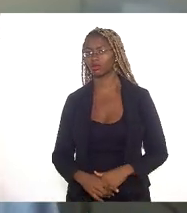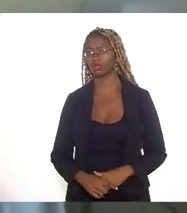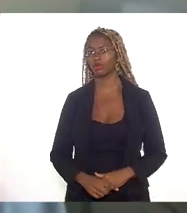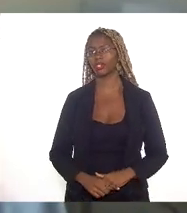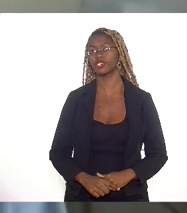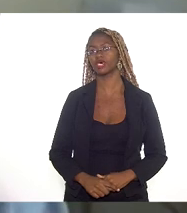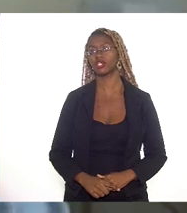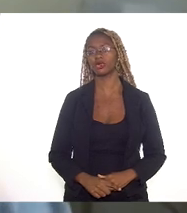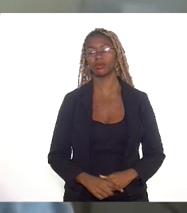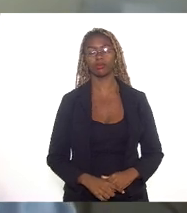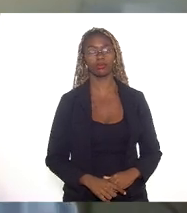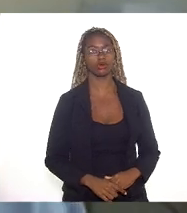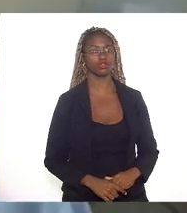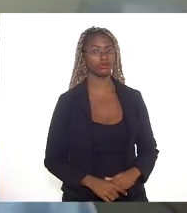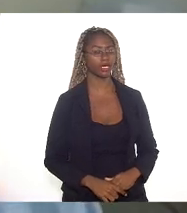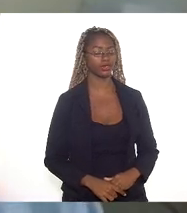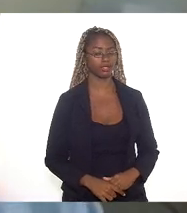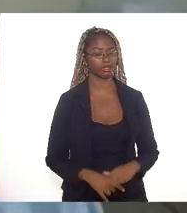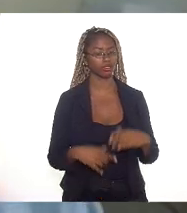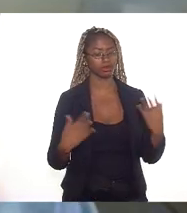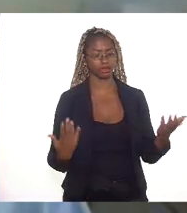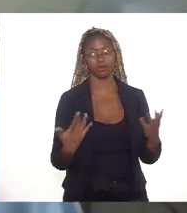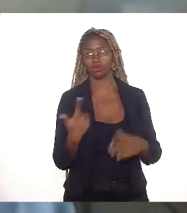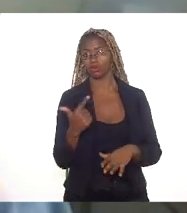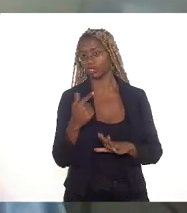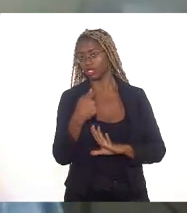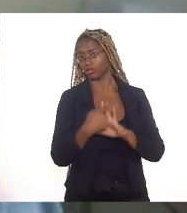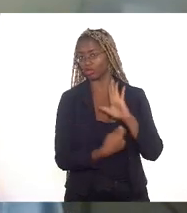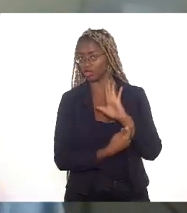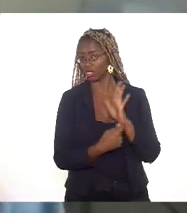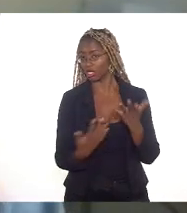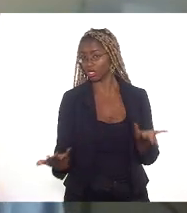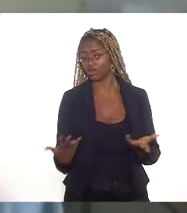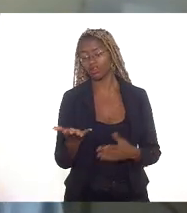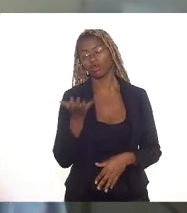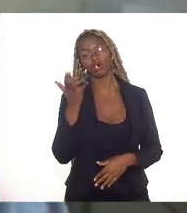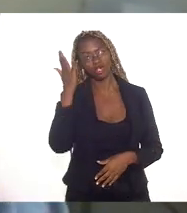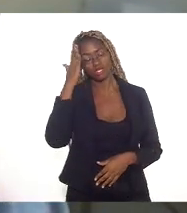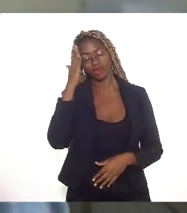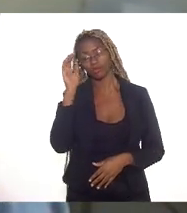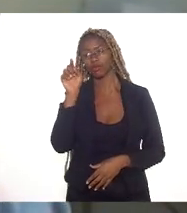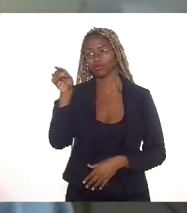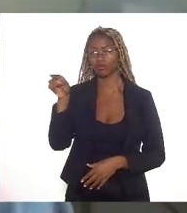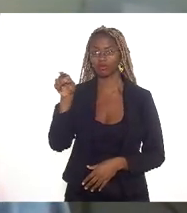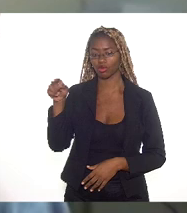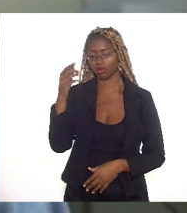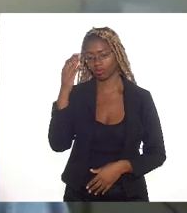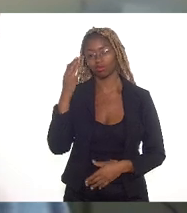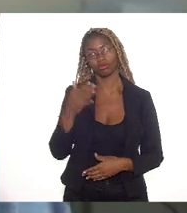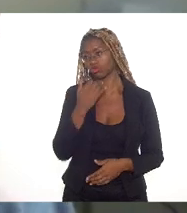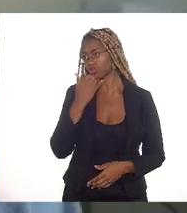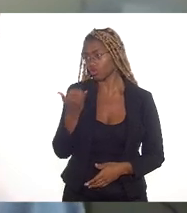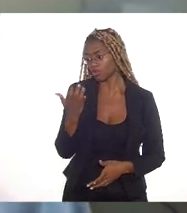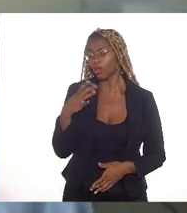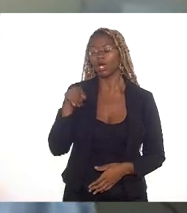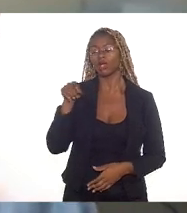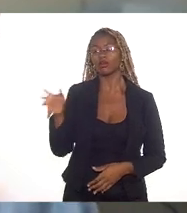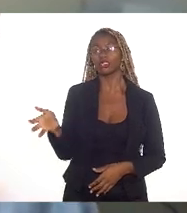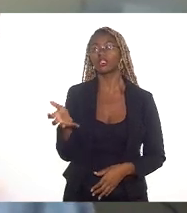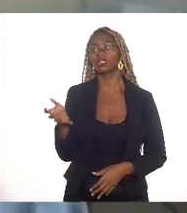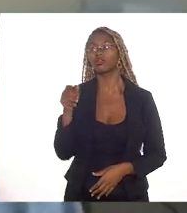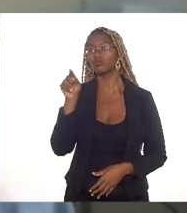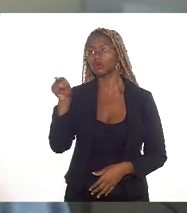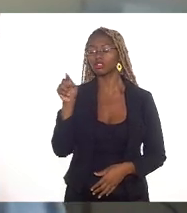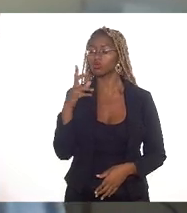tem essa terminologia no texto, eu queria sugerir a Vossa Senhoria, a Vossa Excelência, desculpe, que